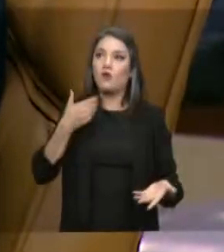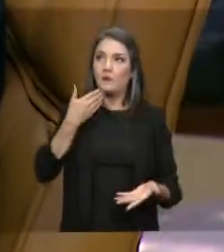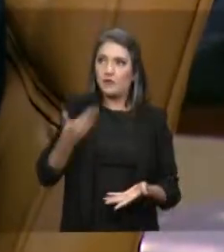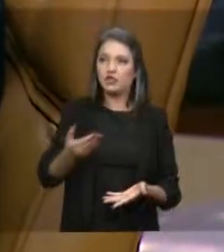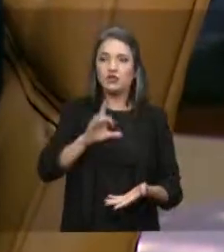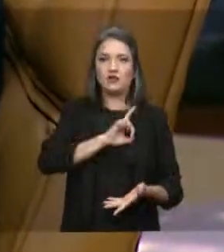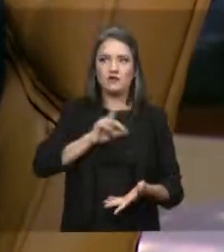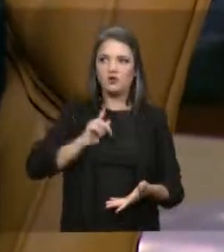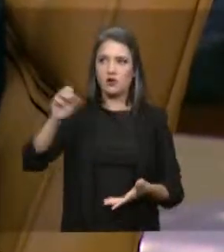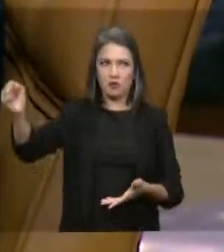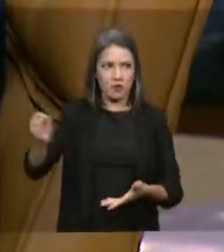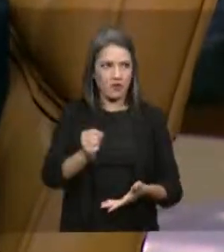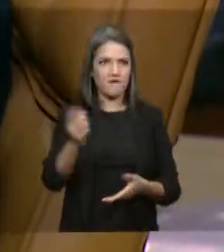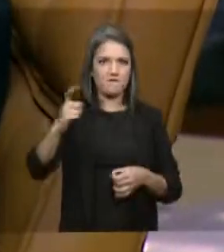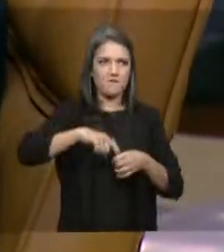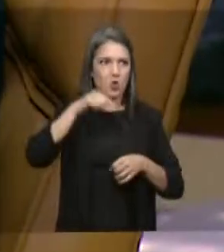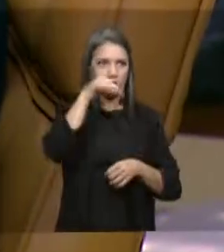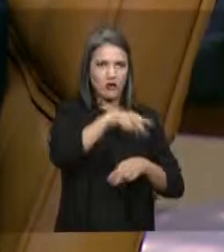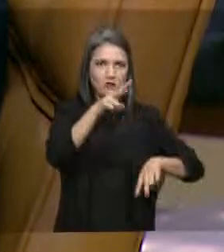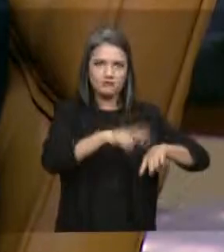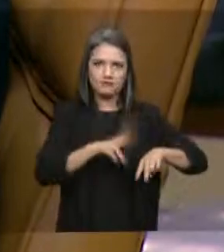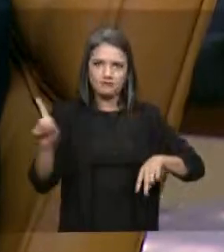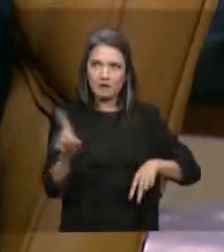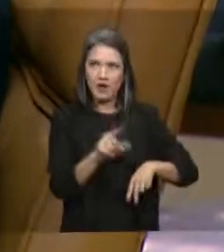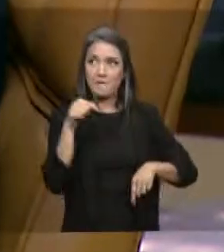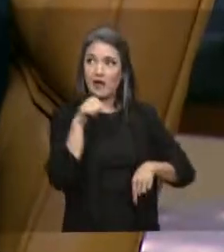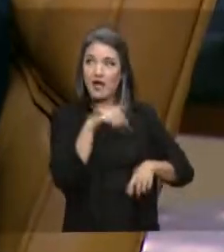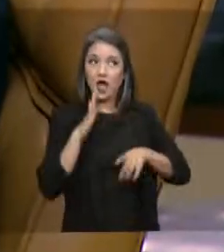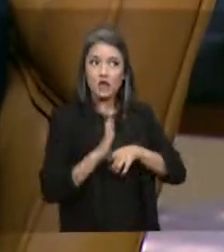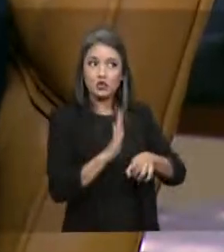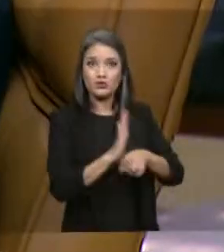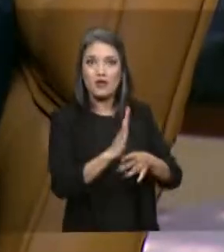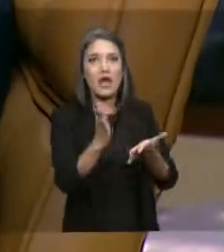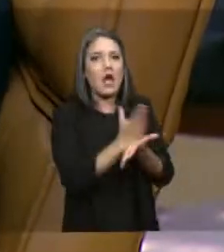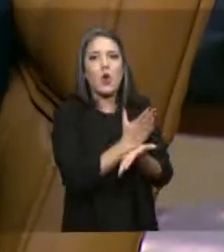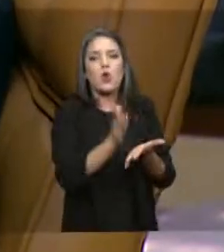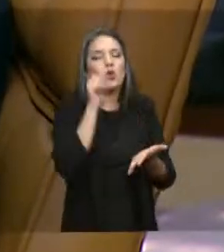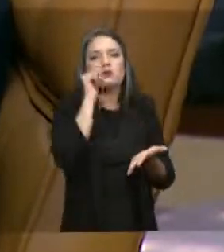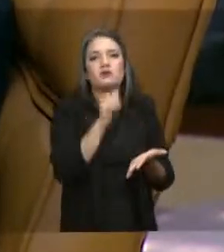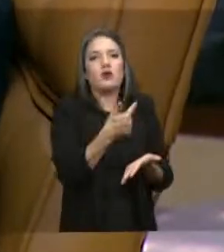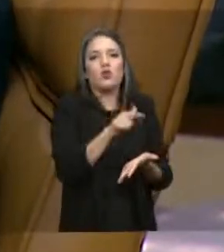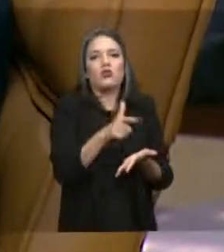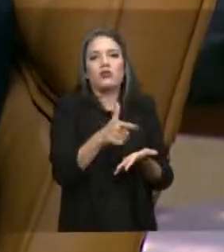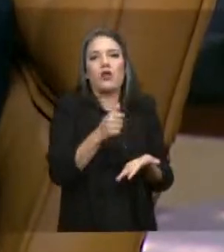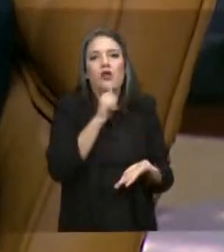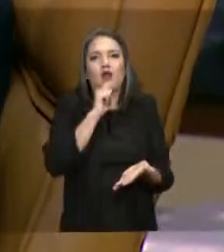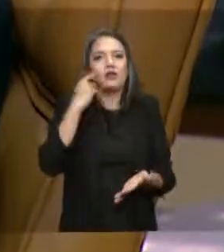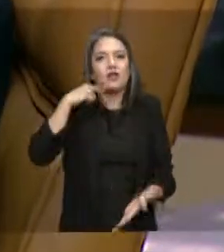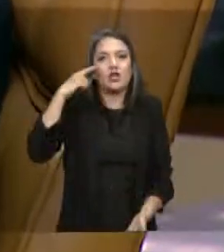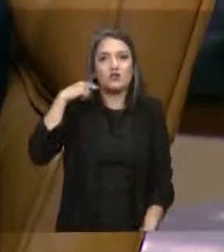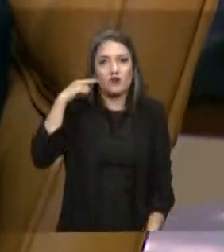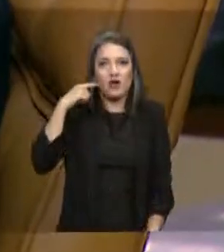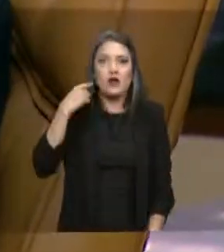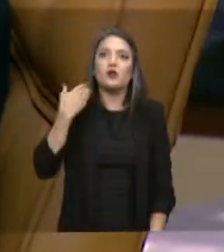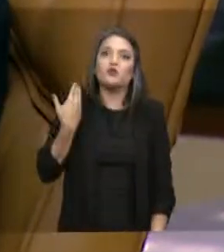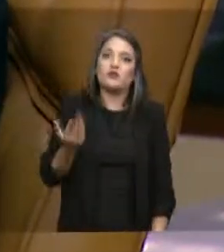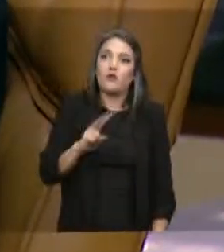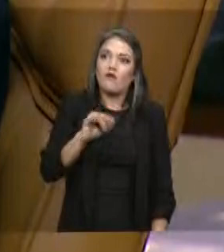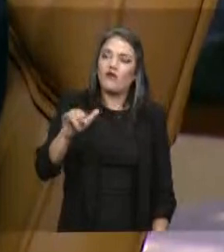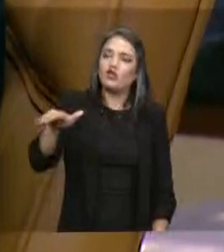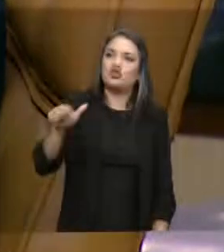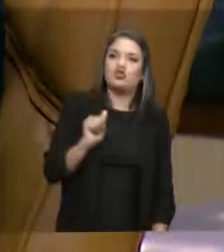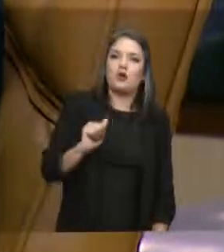retornasse ao local para suprir a ausência de defesa de algumas dessas pessoas em função